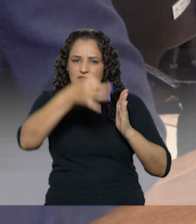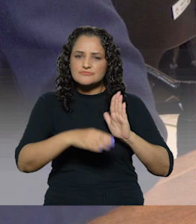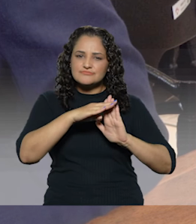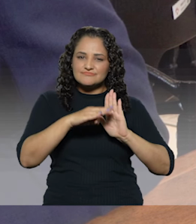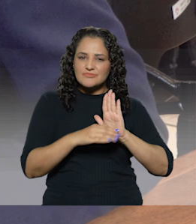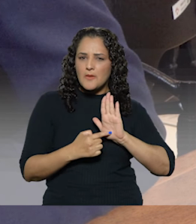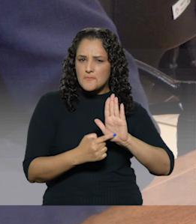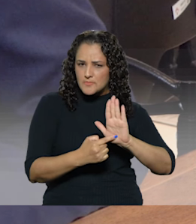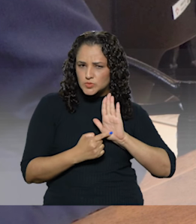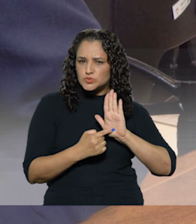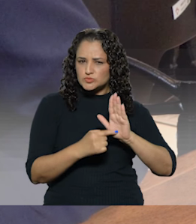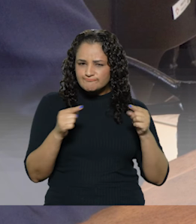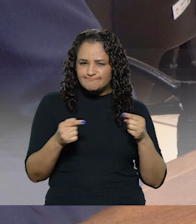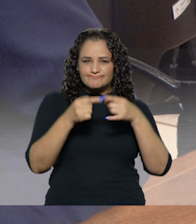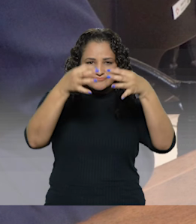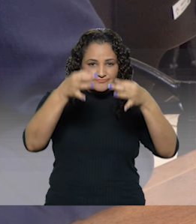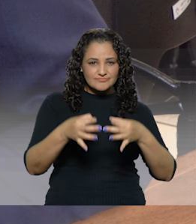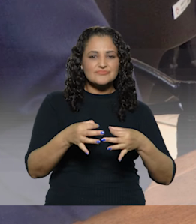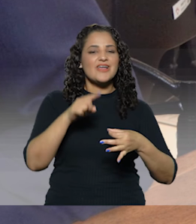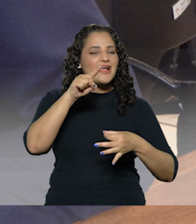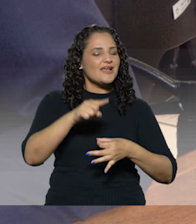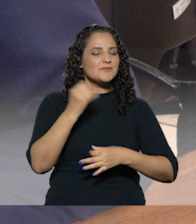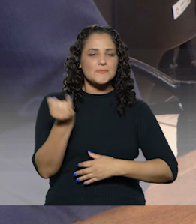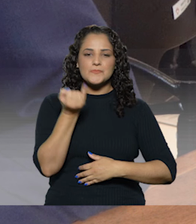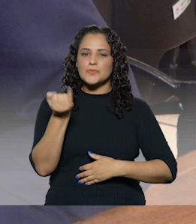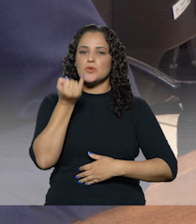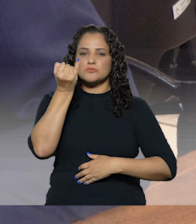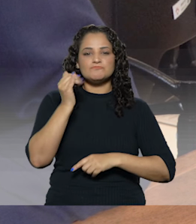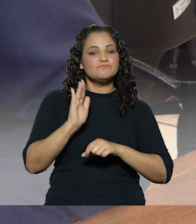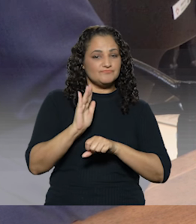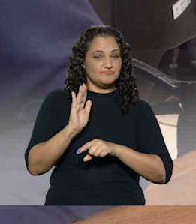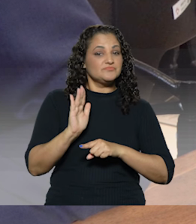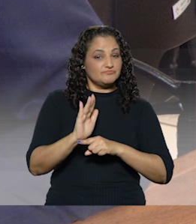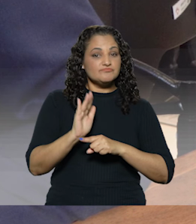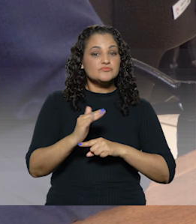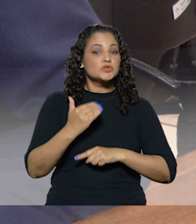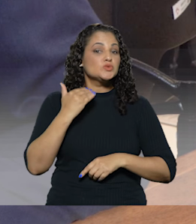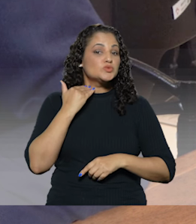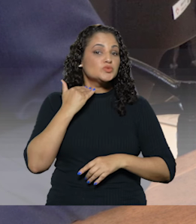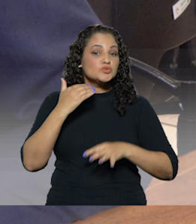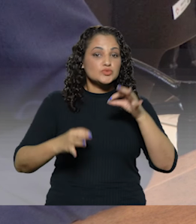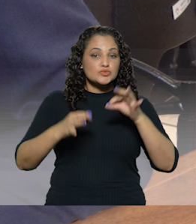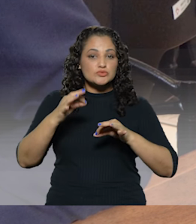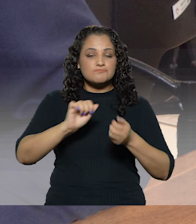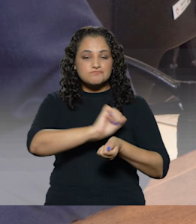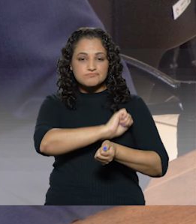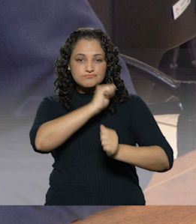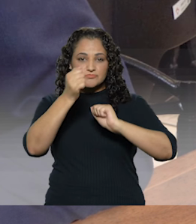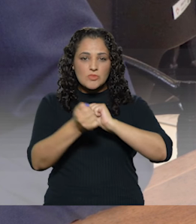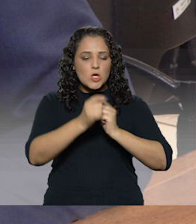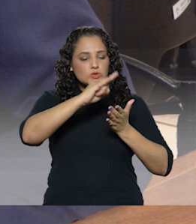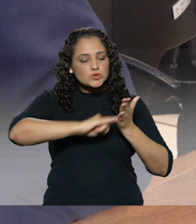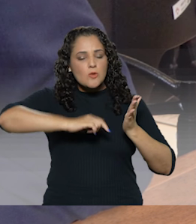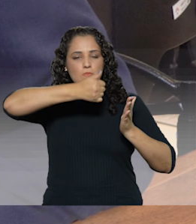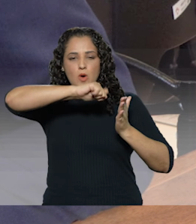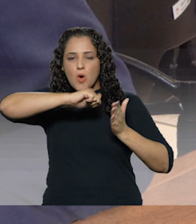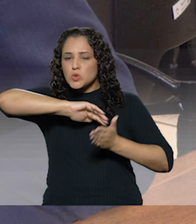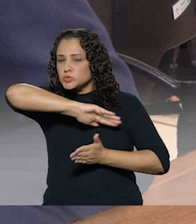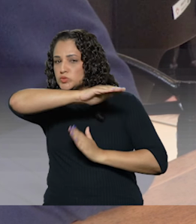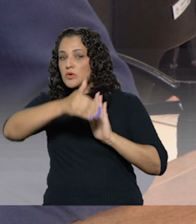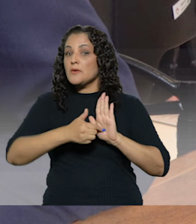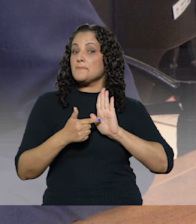termos e condições que foram apresentados. E nesse último ponto, é essencial a contribuição dos times jurídico e regulatório, que analisam todos os documentos